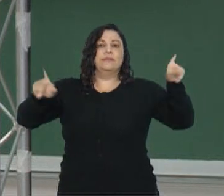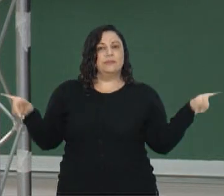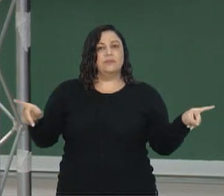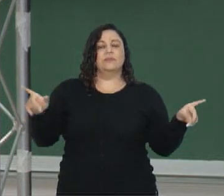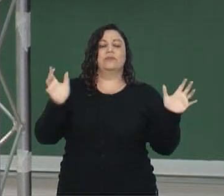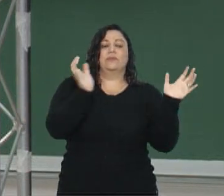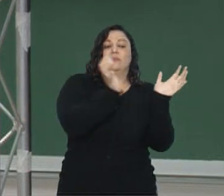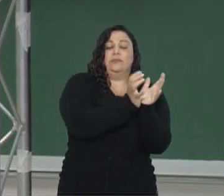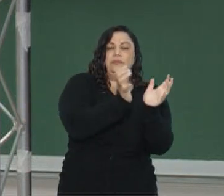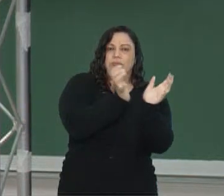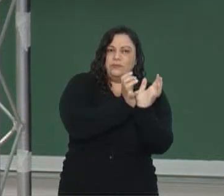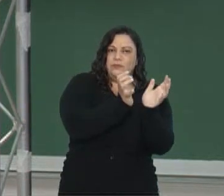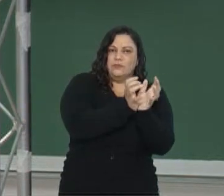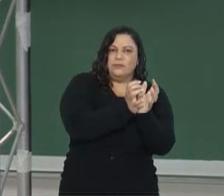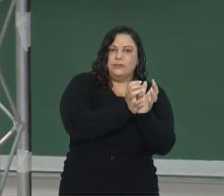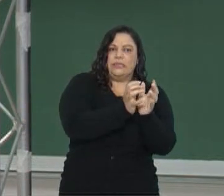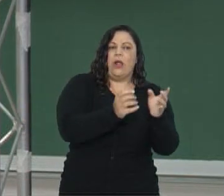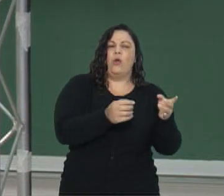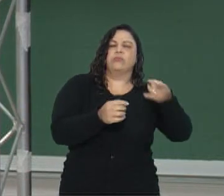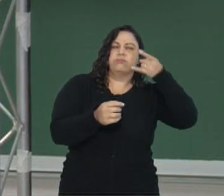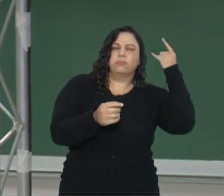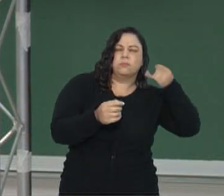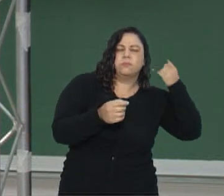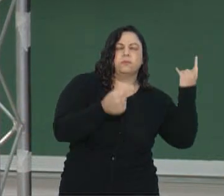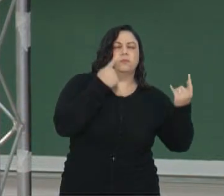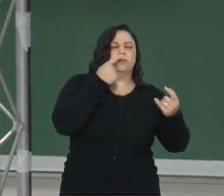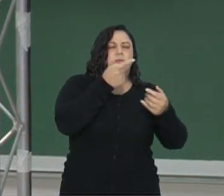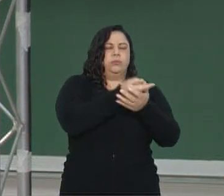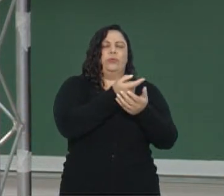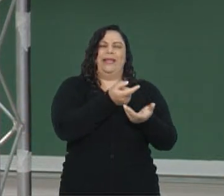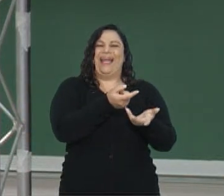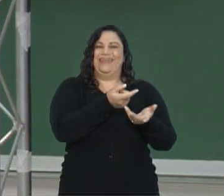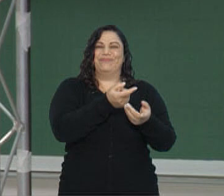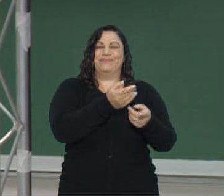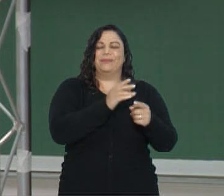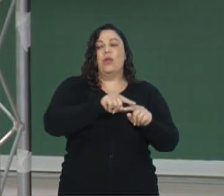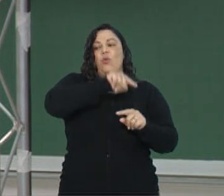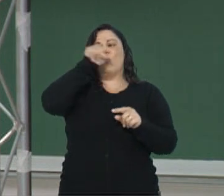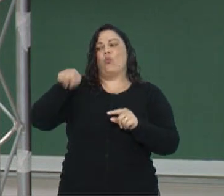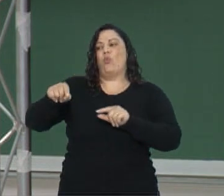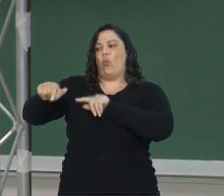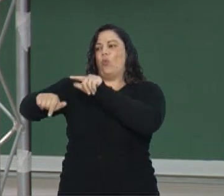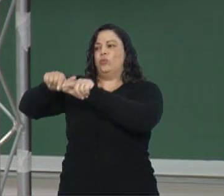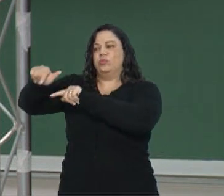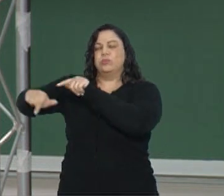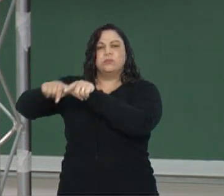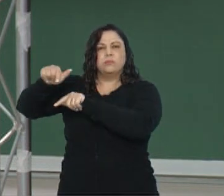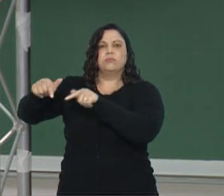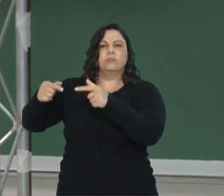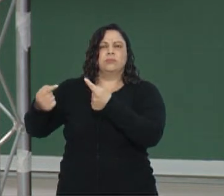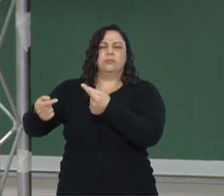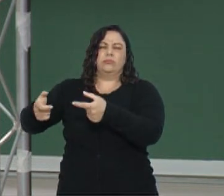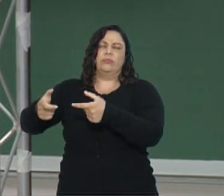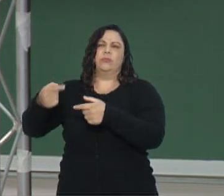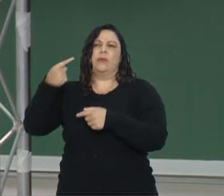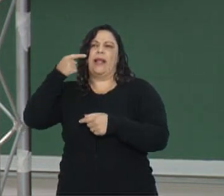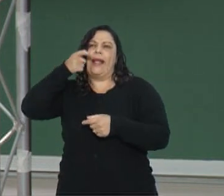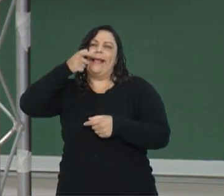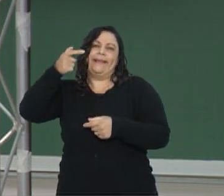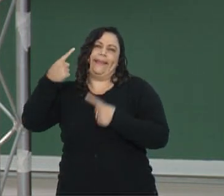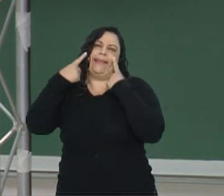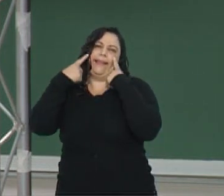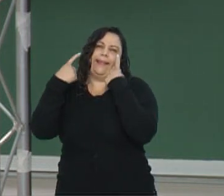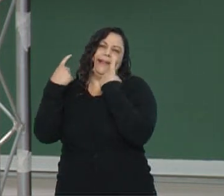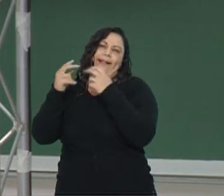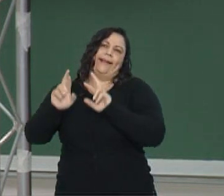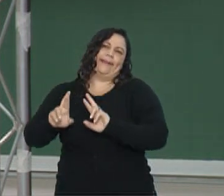de uma, por exemplo, querer lucrar mais em cima do trabalhador e o trabalhador querer lucrar mais em cima do patrão, são interesses que não dão certo